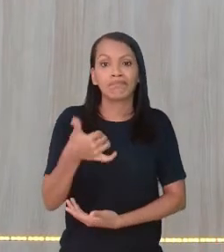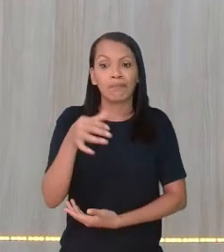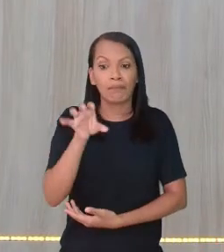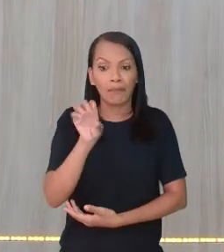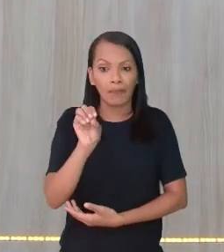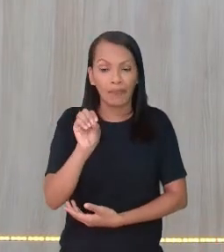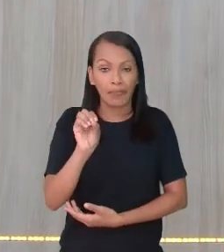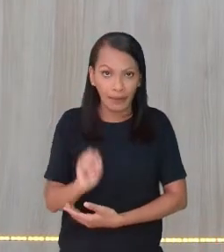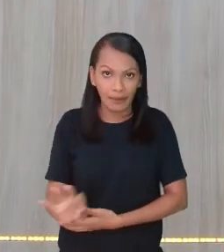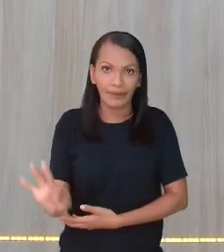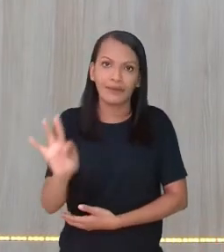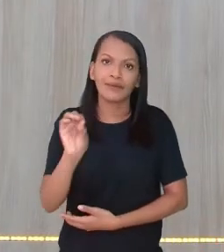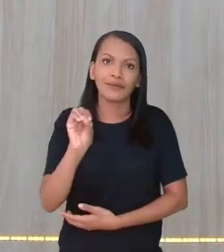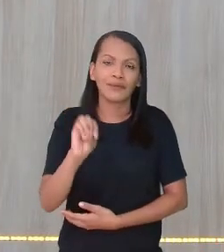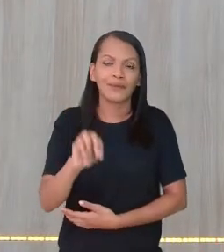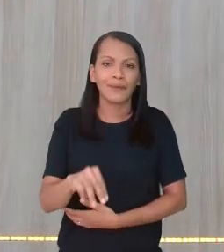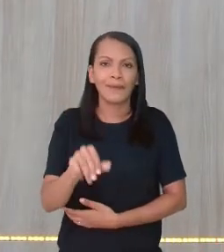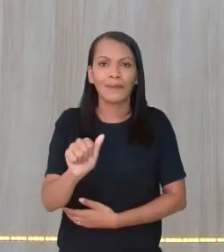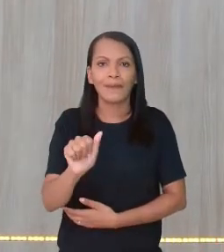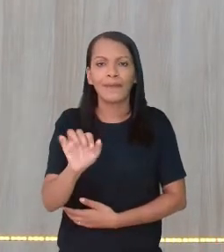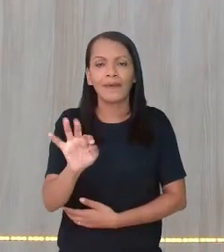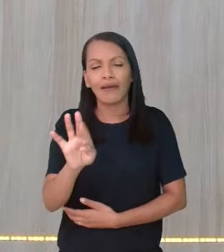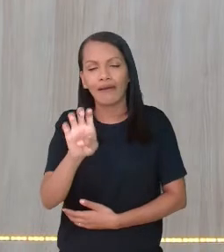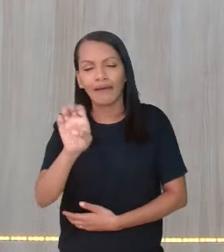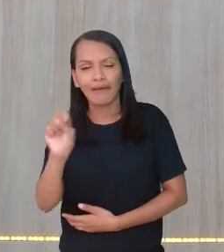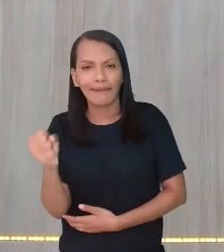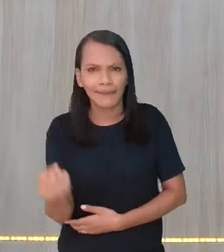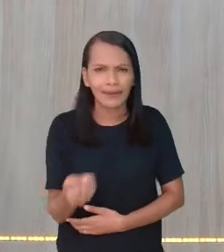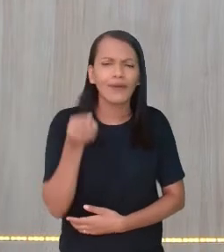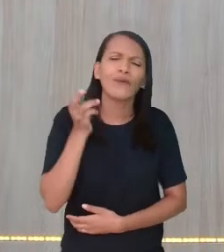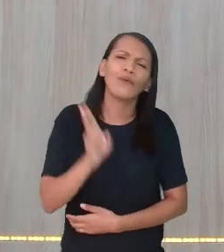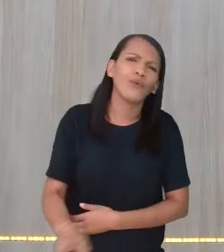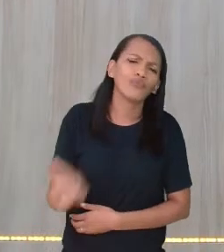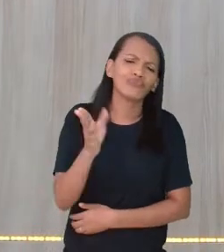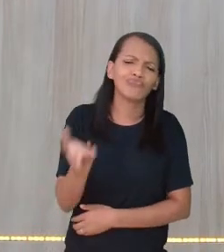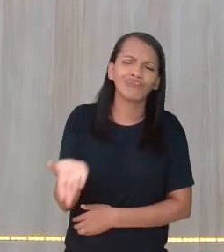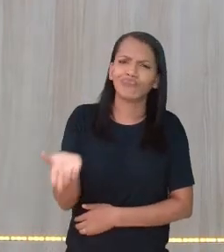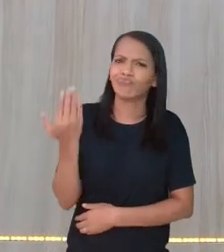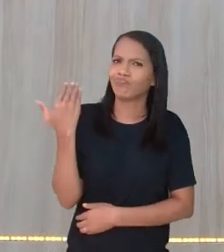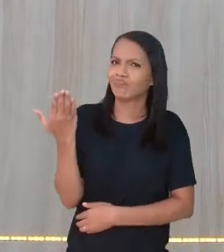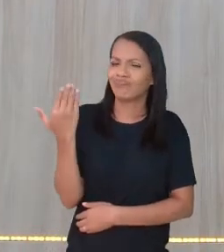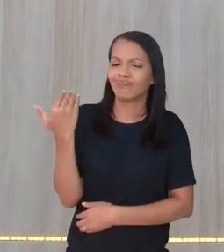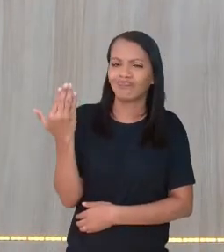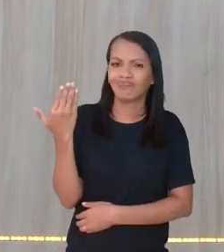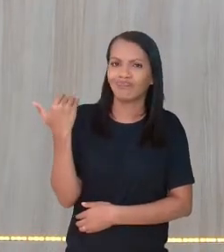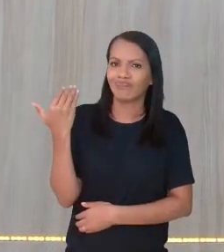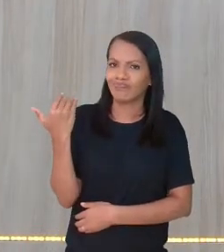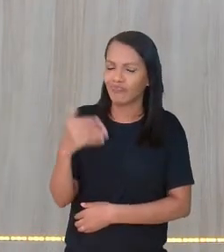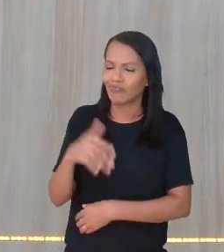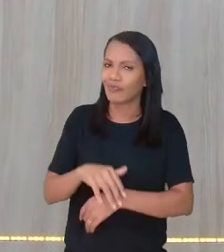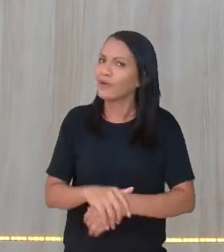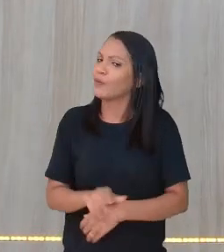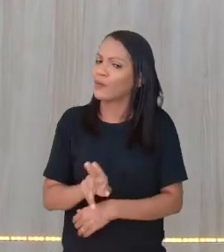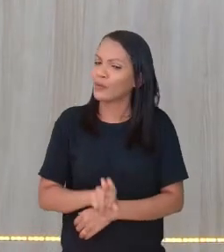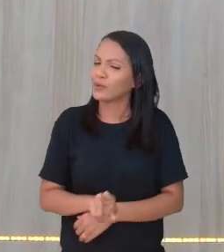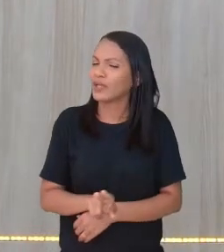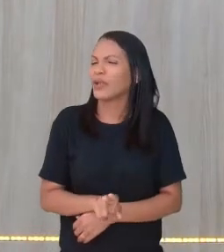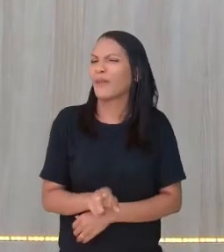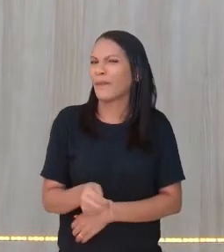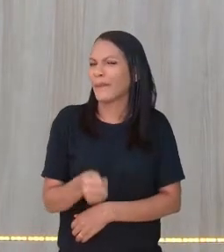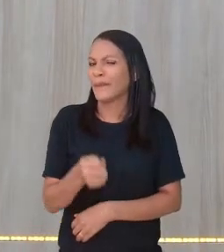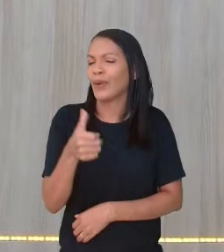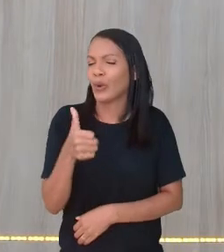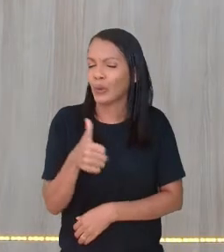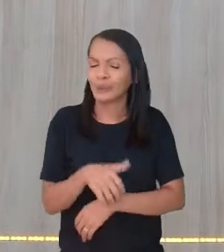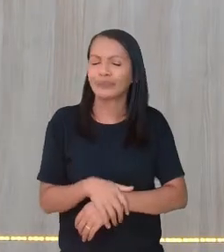Então, são algumas palavras que são utilizadas antigamente, que hoje não estão sendo mais tão